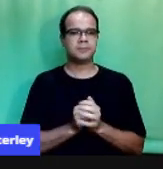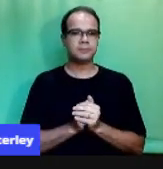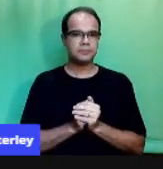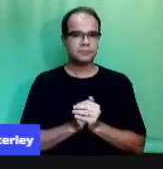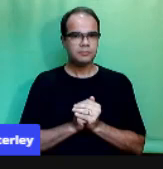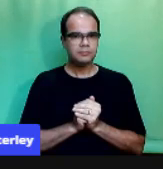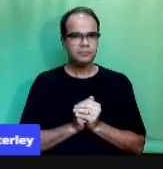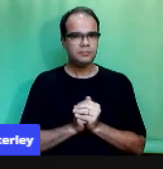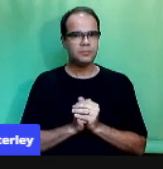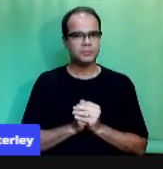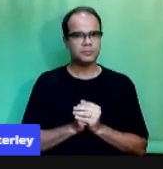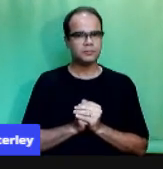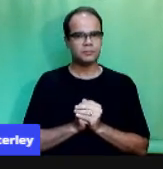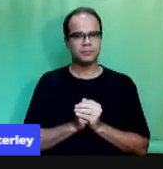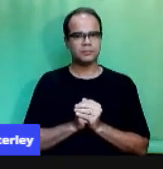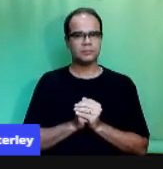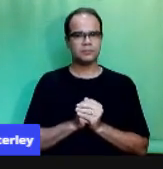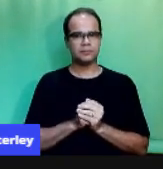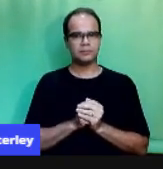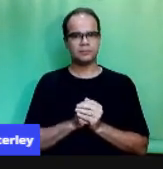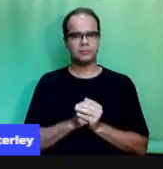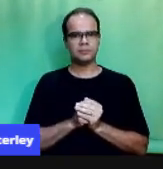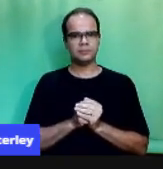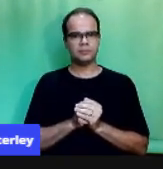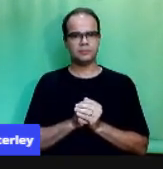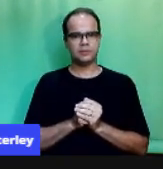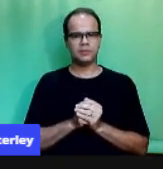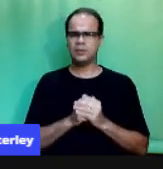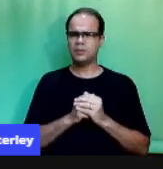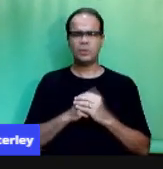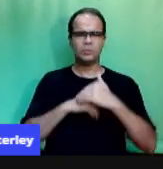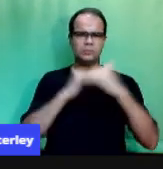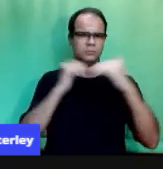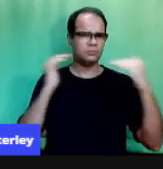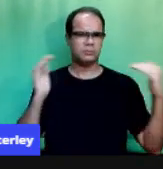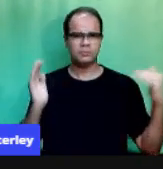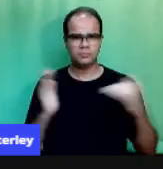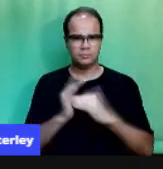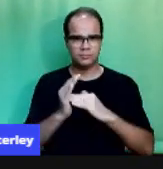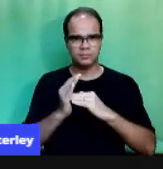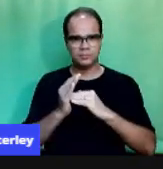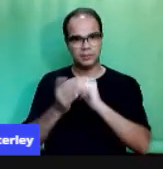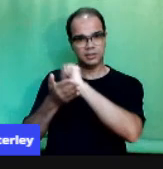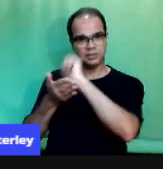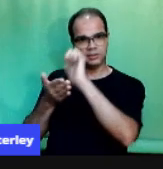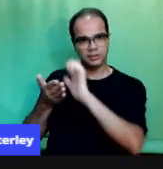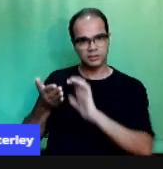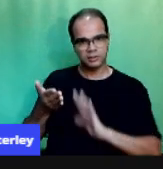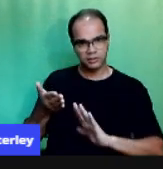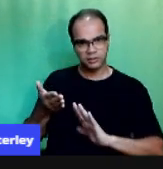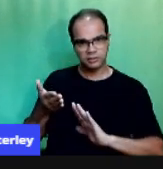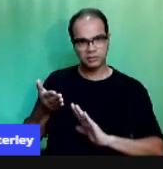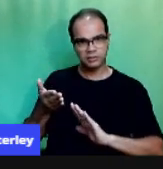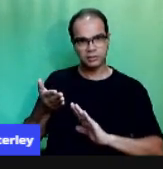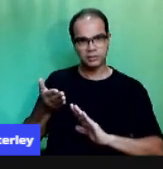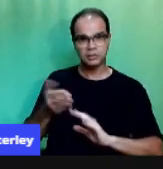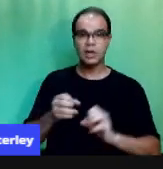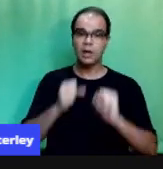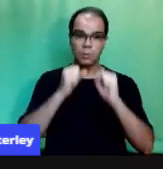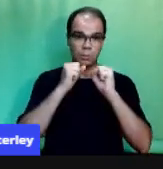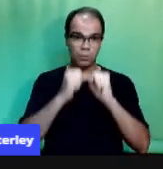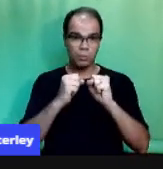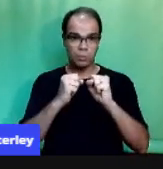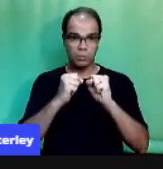todas essas atividades, todos esses materiais, poderão ser visualizados